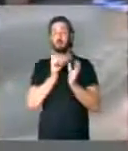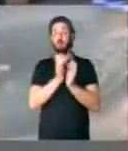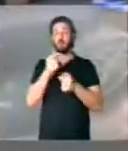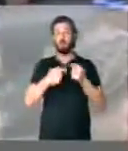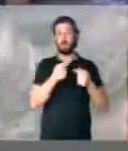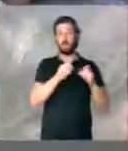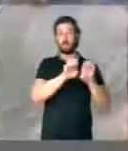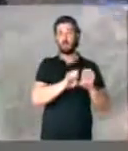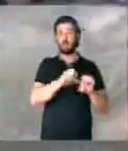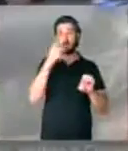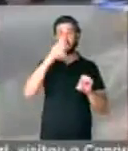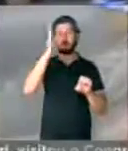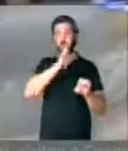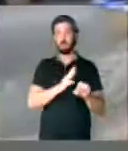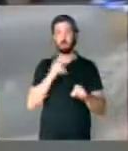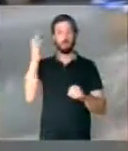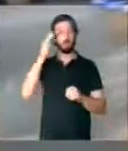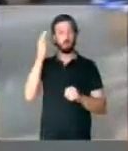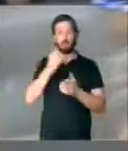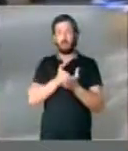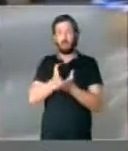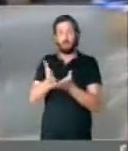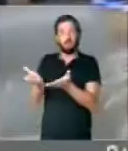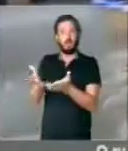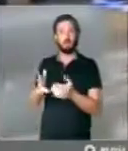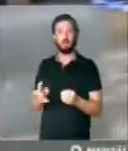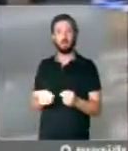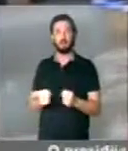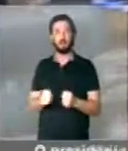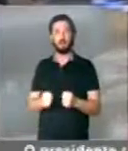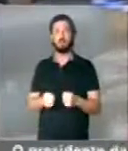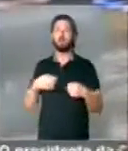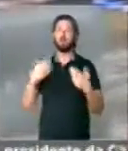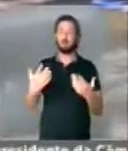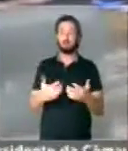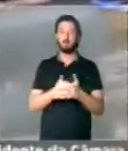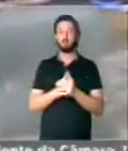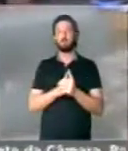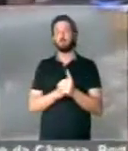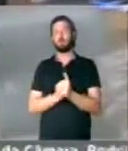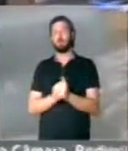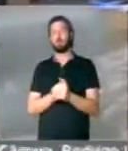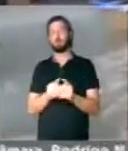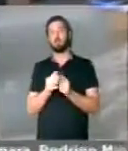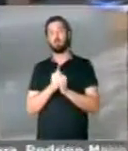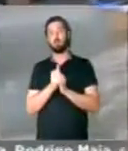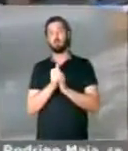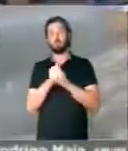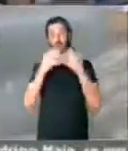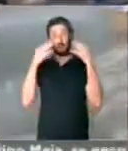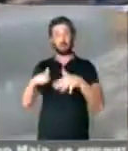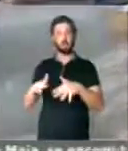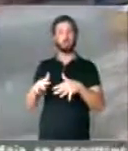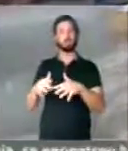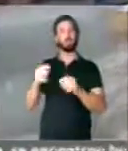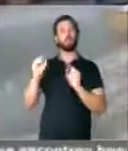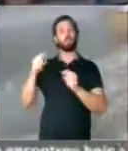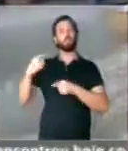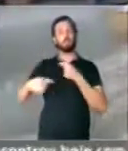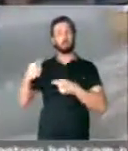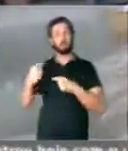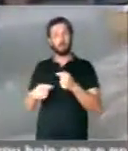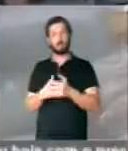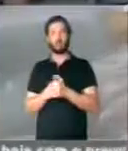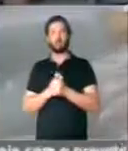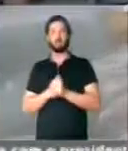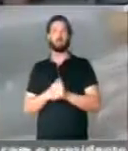partidárias que existem hoje no Brasil não têm como cumprir isso. Portanto, é que se chama atenção que no debate que vai se colocar